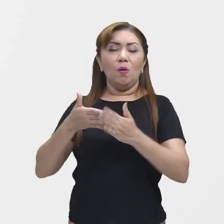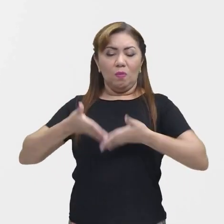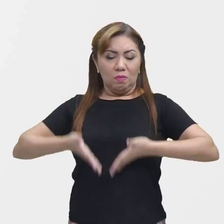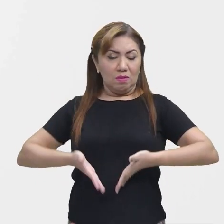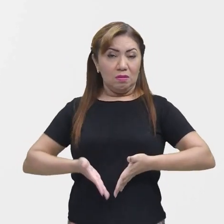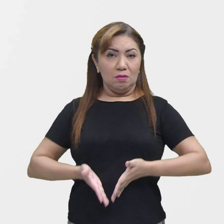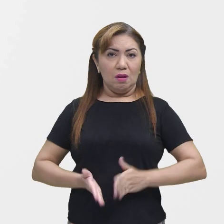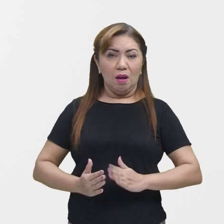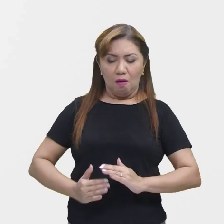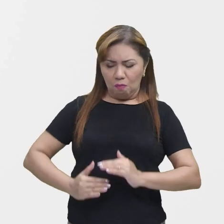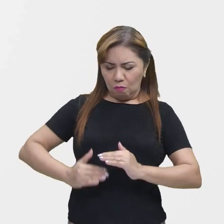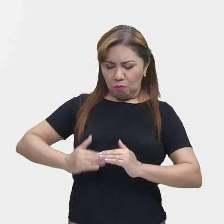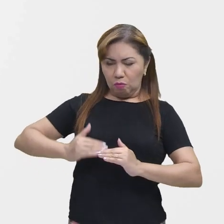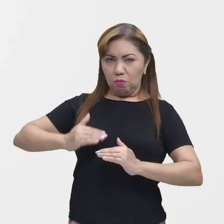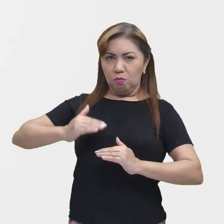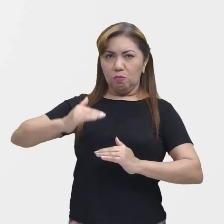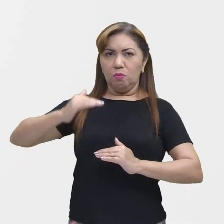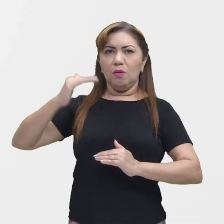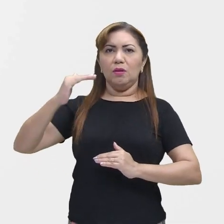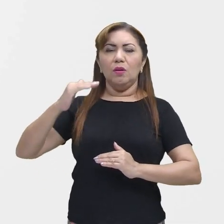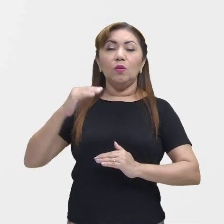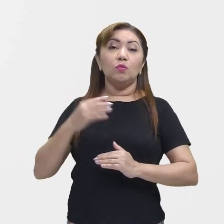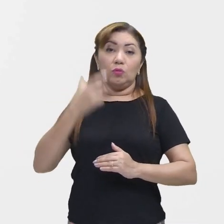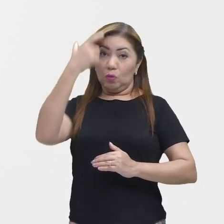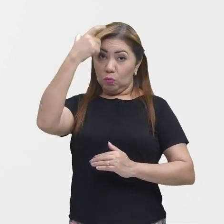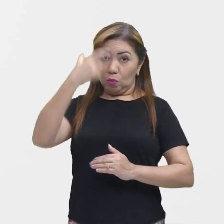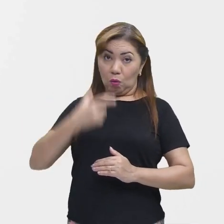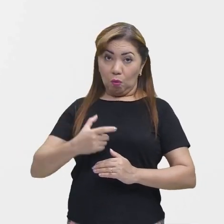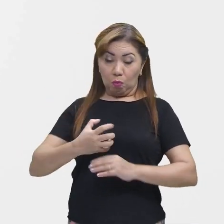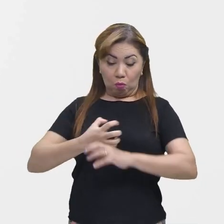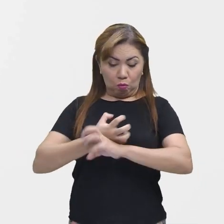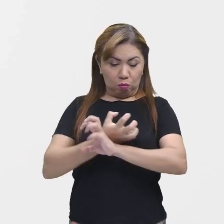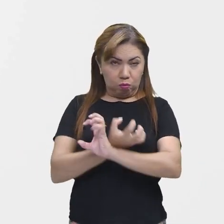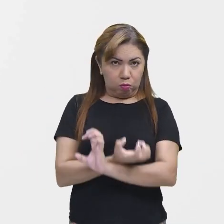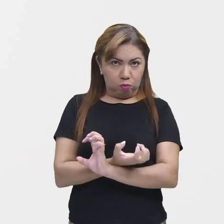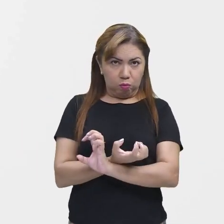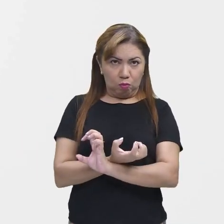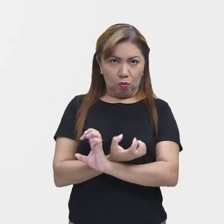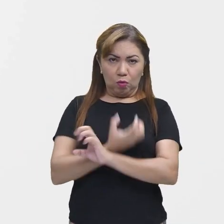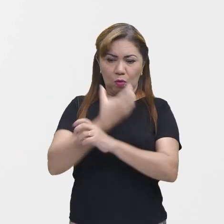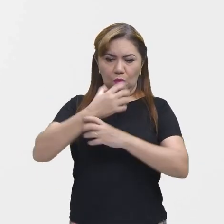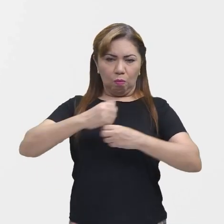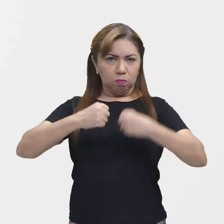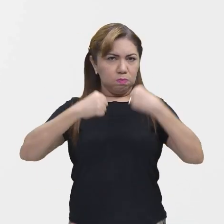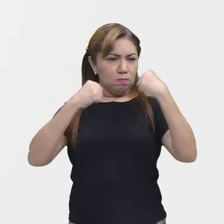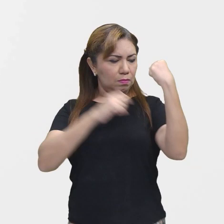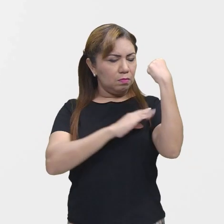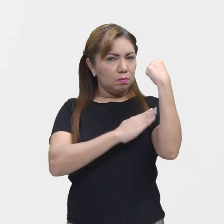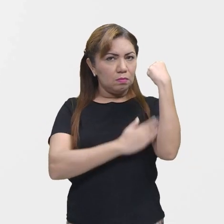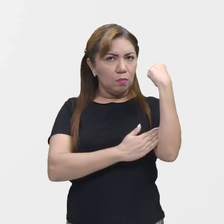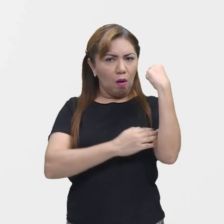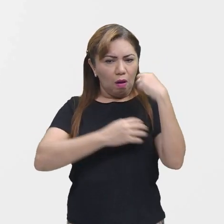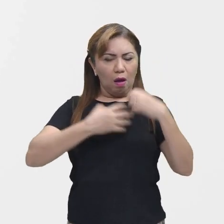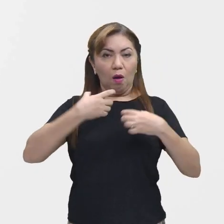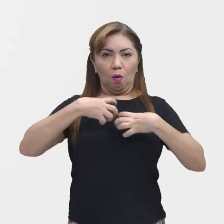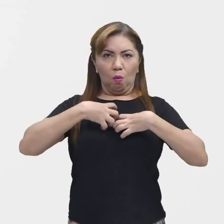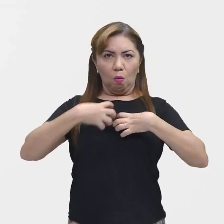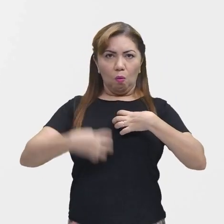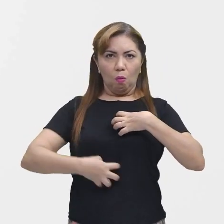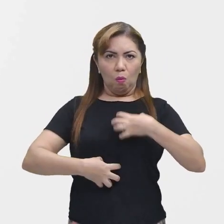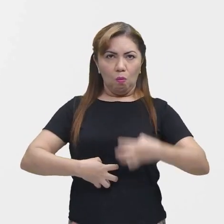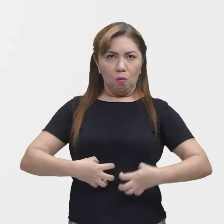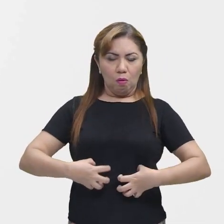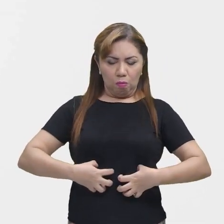e amadurecimento de seu corpo. O esqueleto, os músculos e os órgãos reprodutores se desenvolvem e